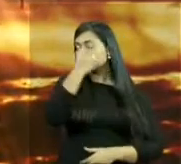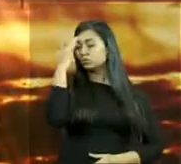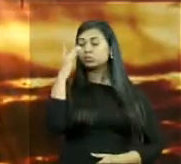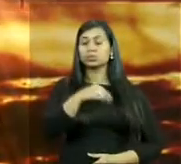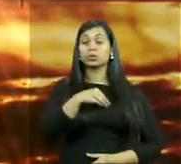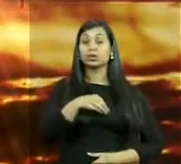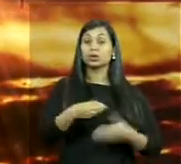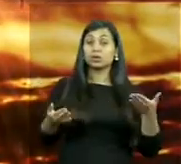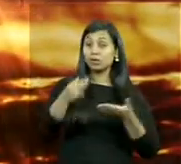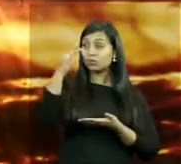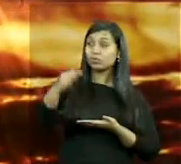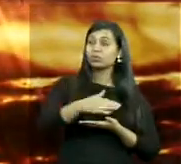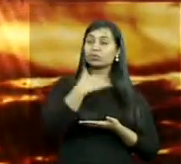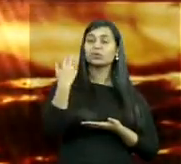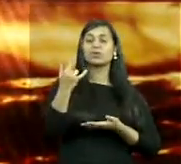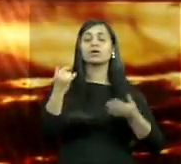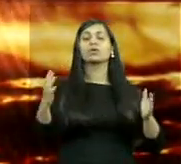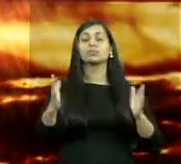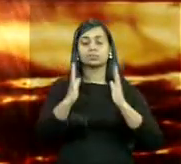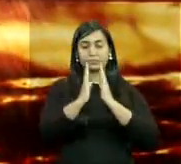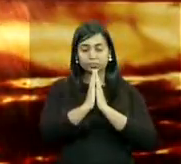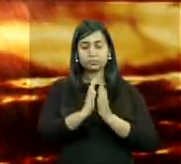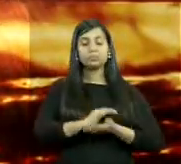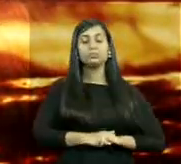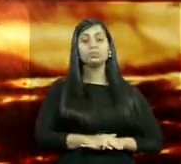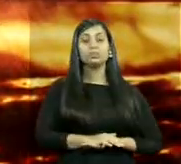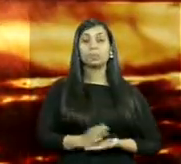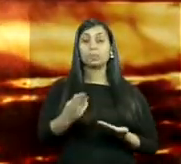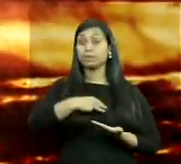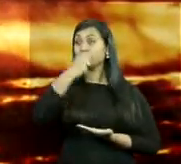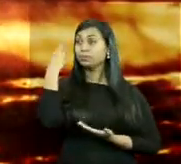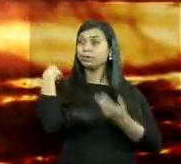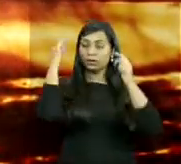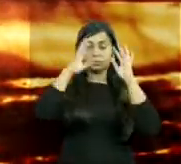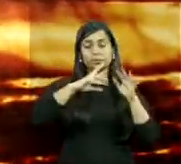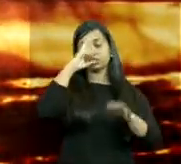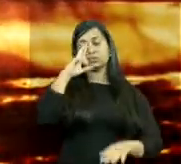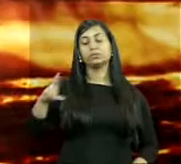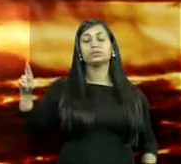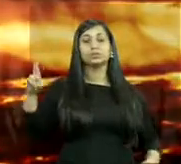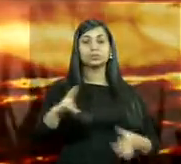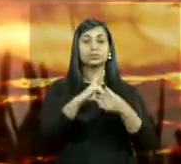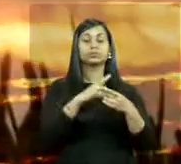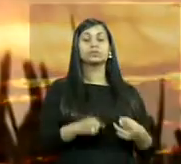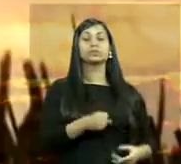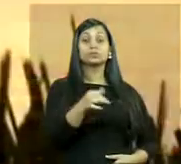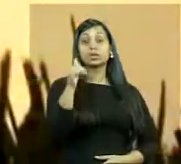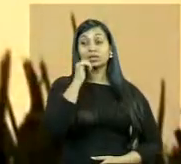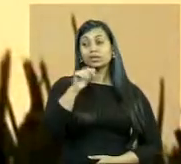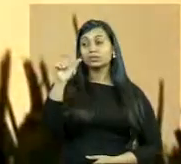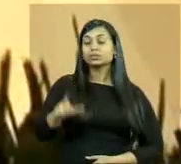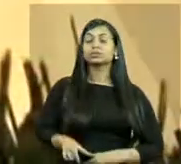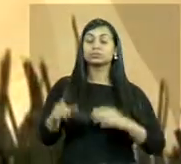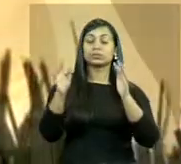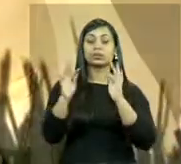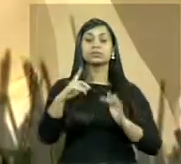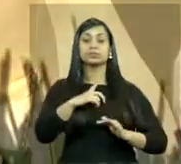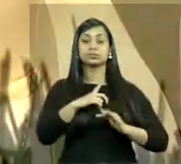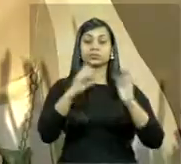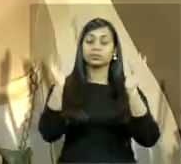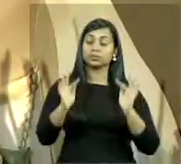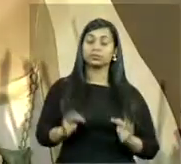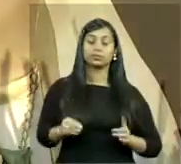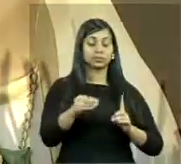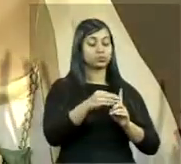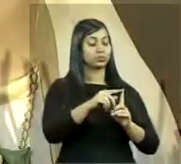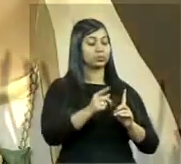nós, pecadores, agora e na hora de nossa morte. Amém. Ave Maria, cheia de graça, o Senhor é convosco. Bendita sois vós entre